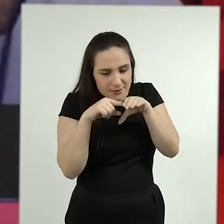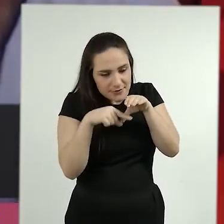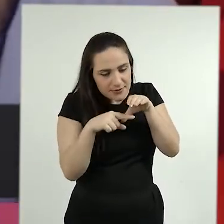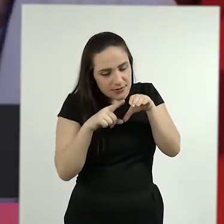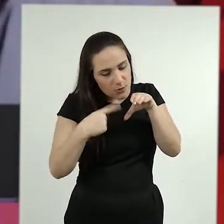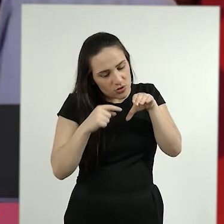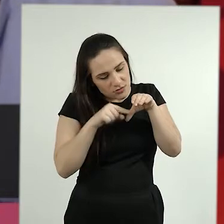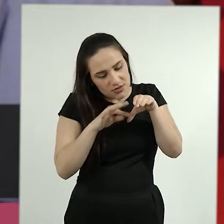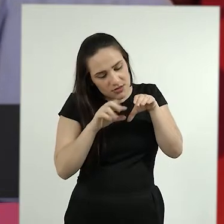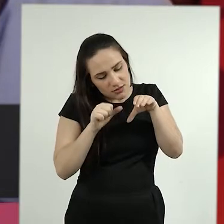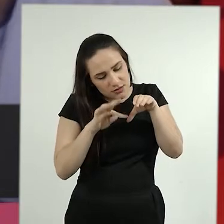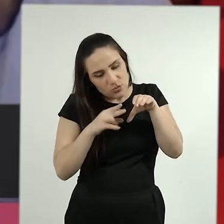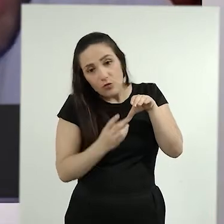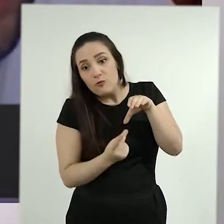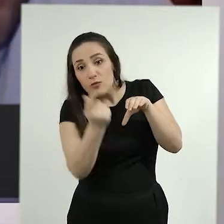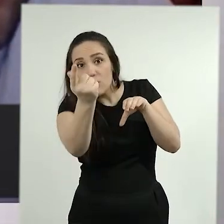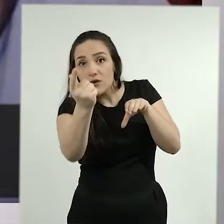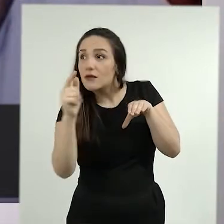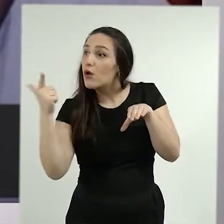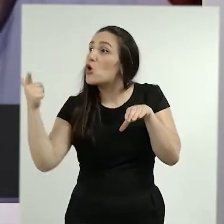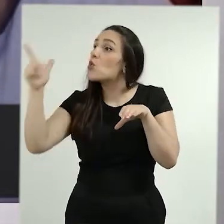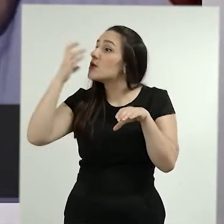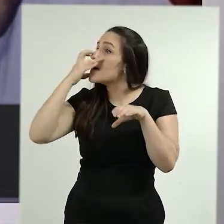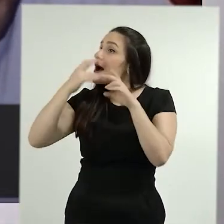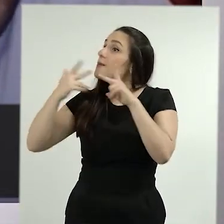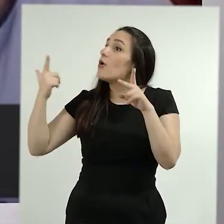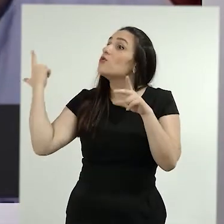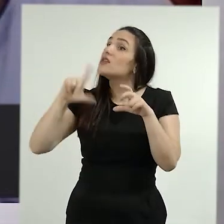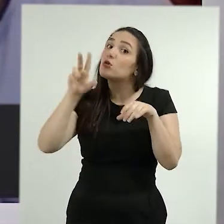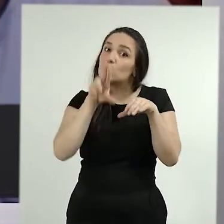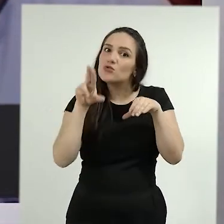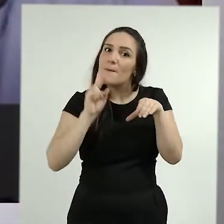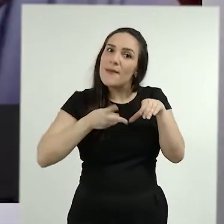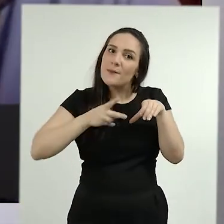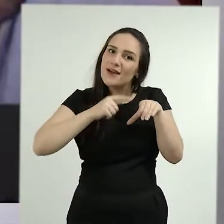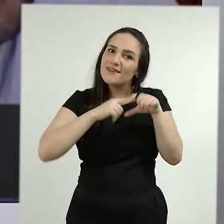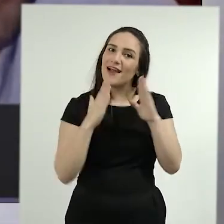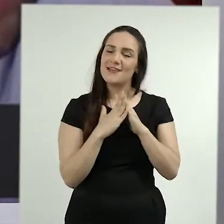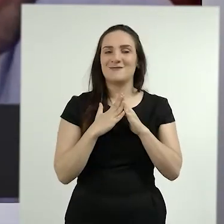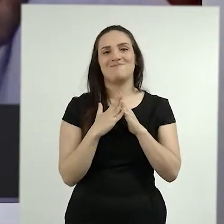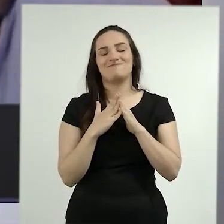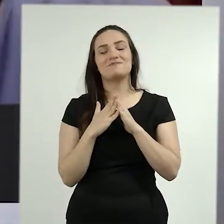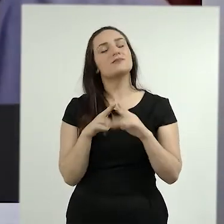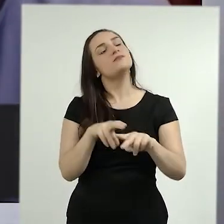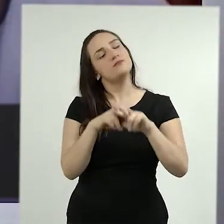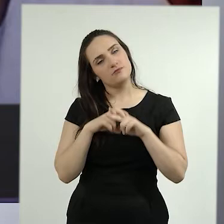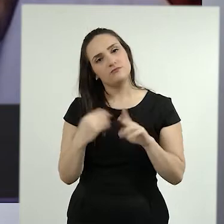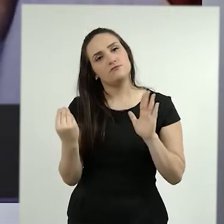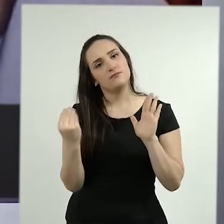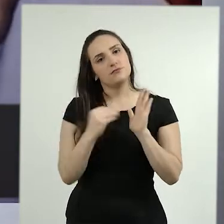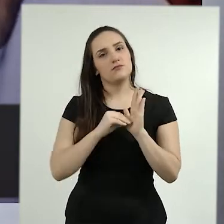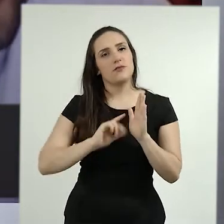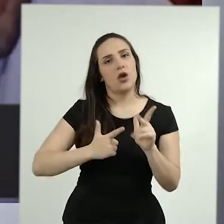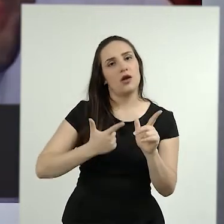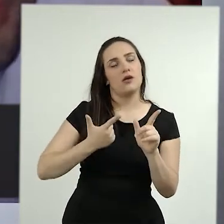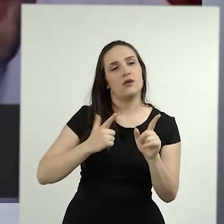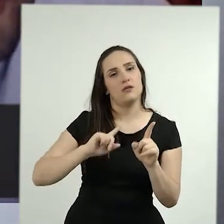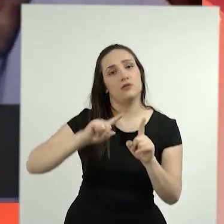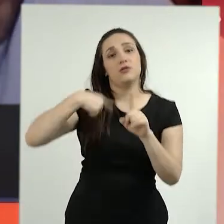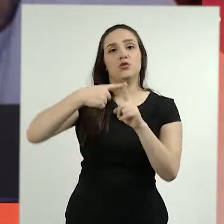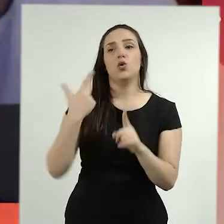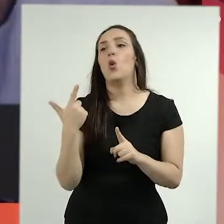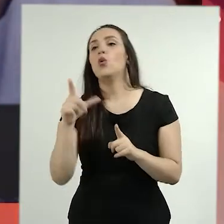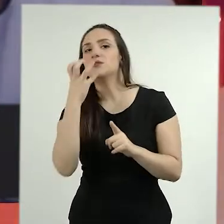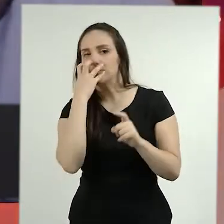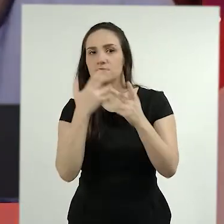através desses dados, nós publicamos em 2013 essa descoberta, esses dados foram utilizados para o zoneamento econômico